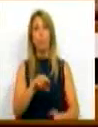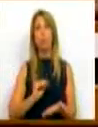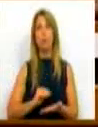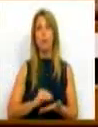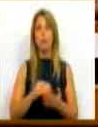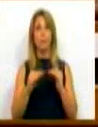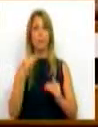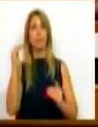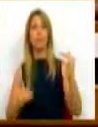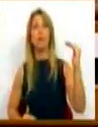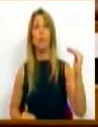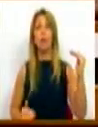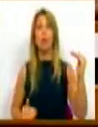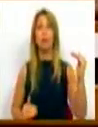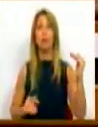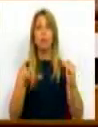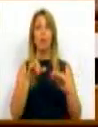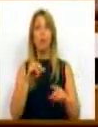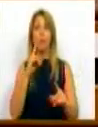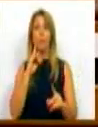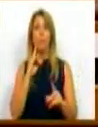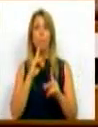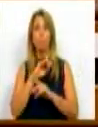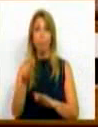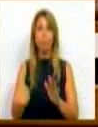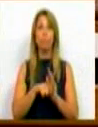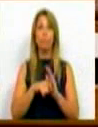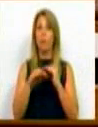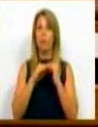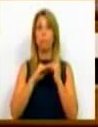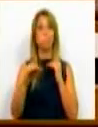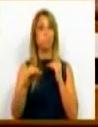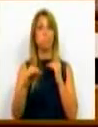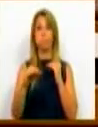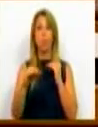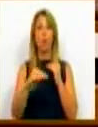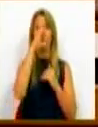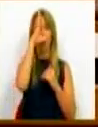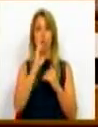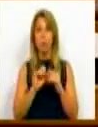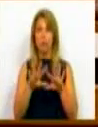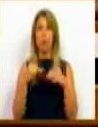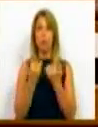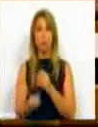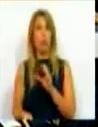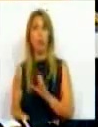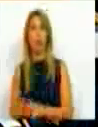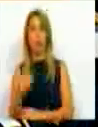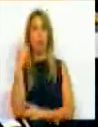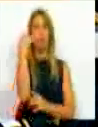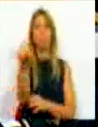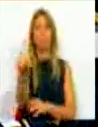às desigualdades e às ameaças de insustentabilidade do Estado Social que criou. Não.